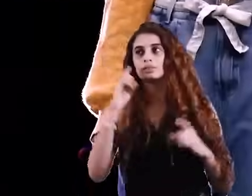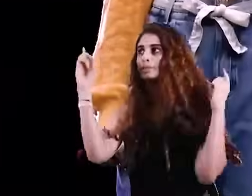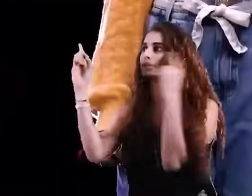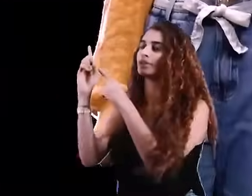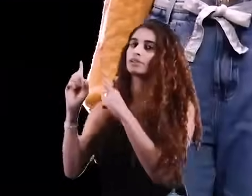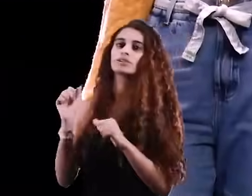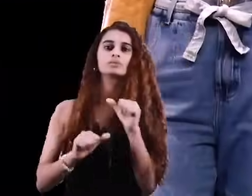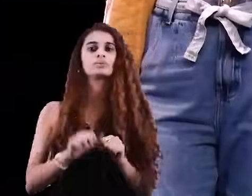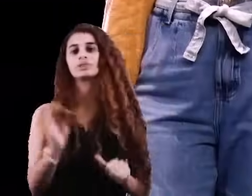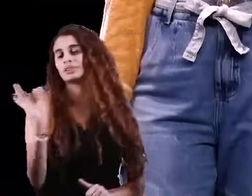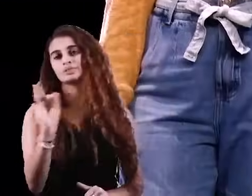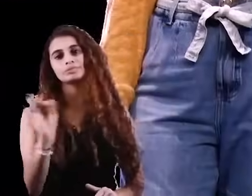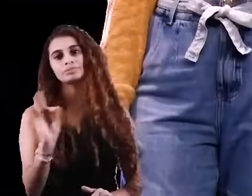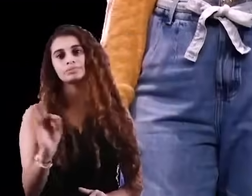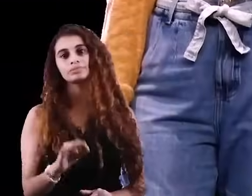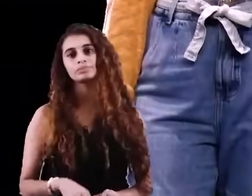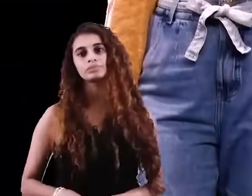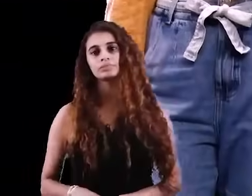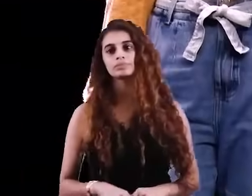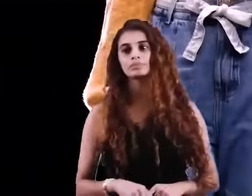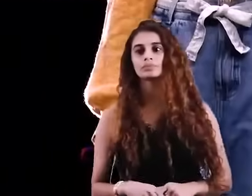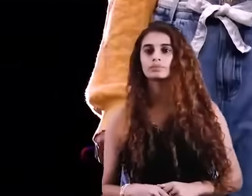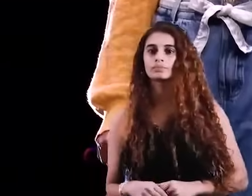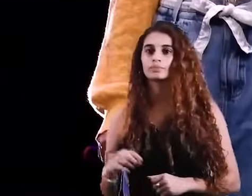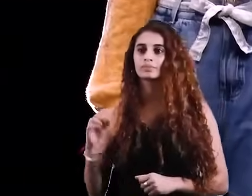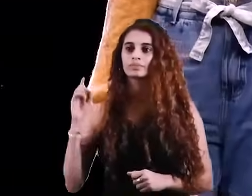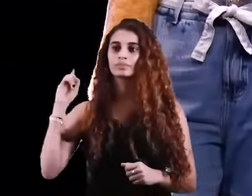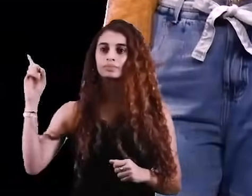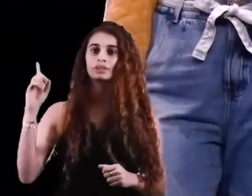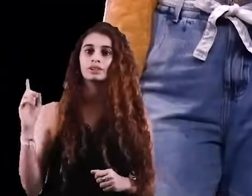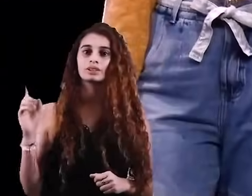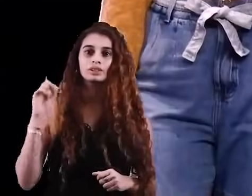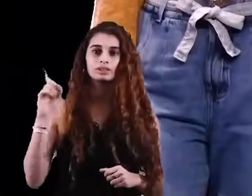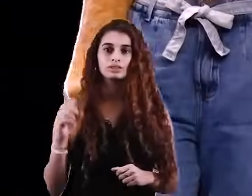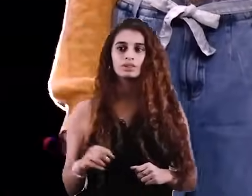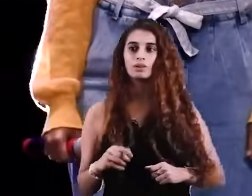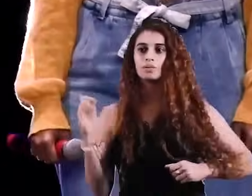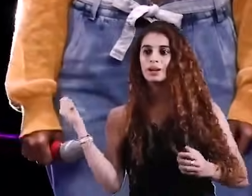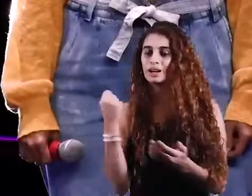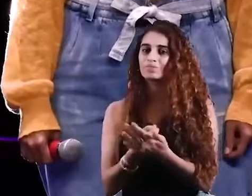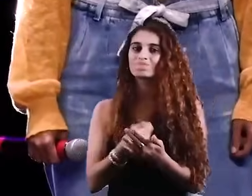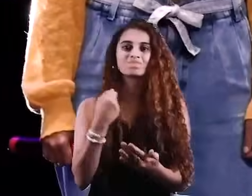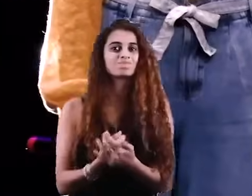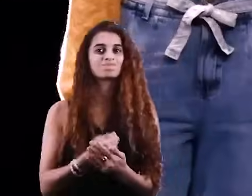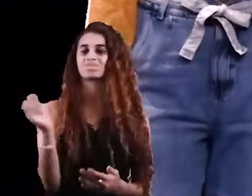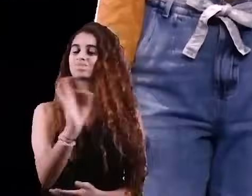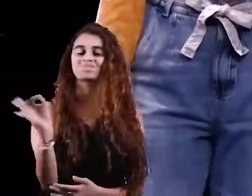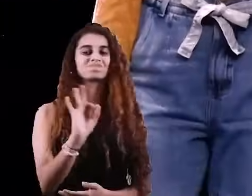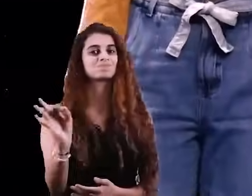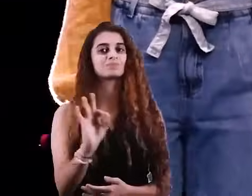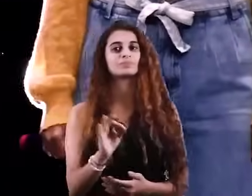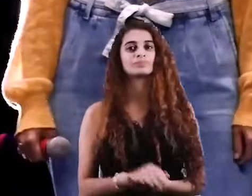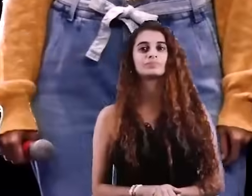porque a pessoa não quer mudança. E Deus não bota a faca no pescoço de ninguém pra mudar, não. O que é que você vai fazer? Pastora, que coisa difícil,